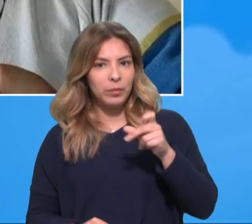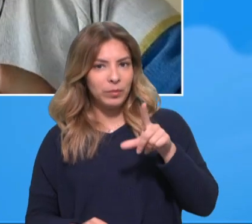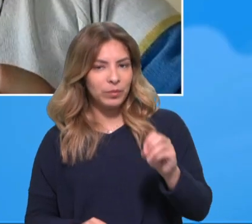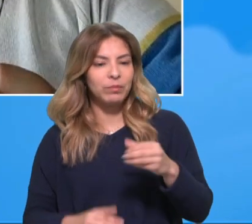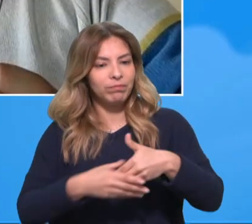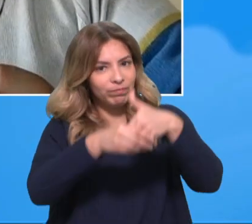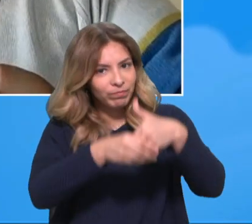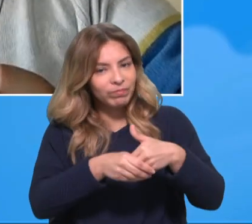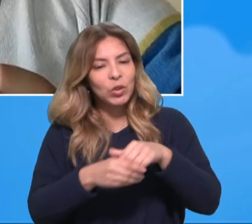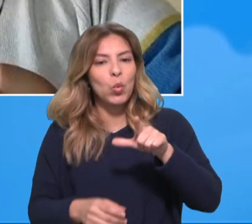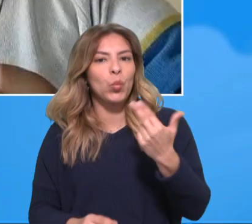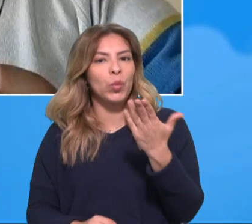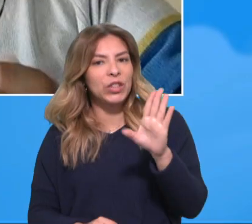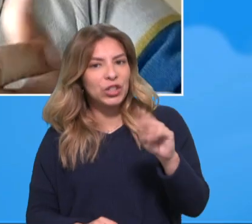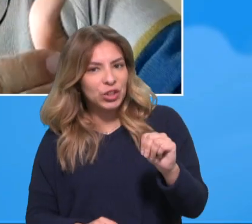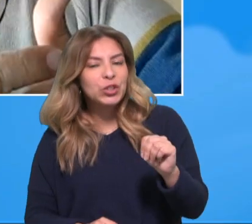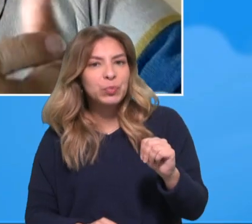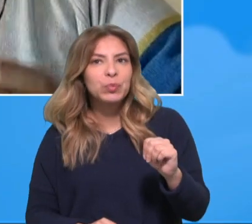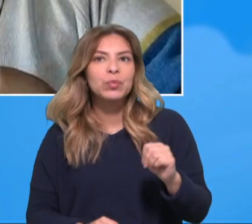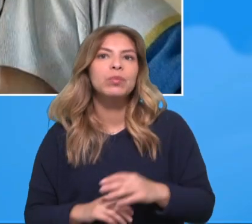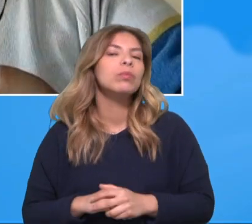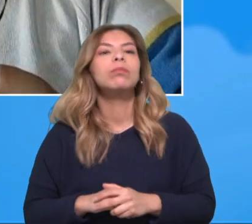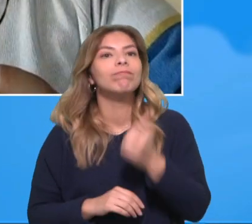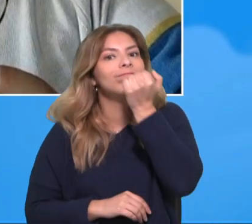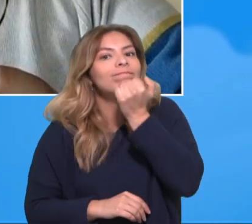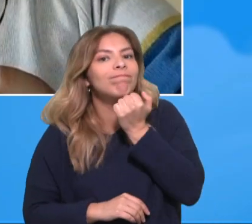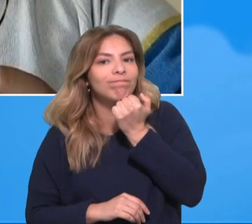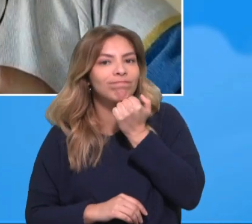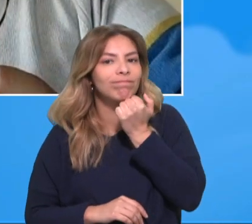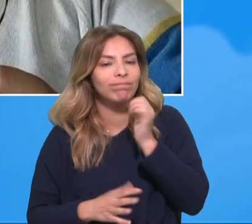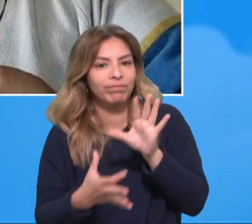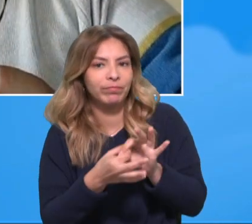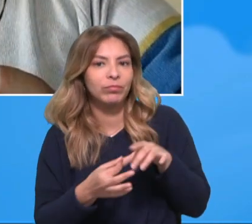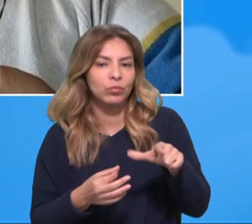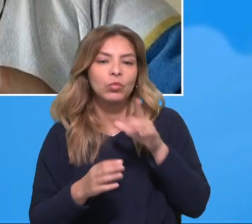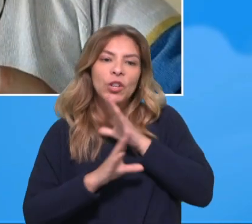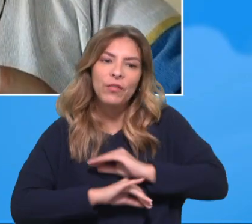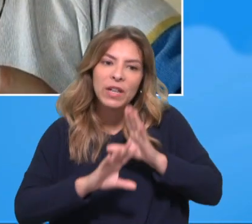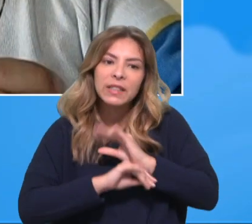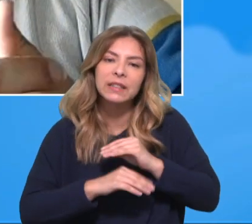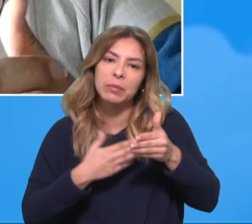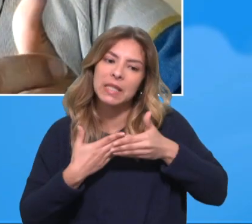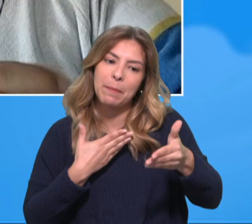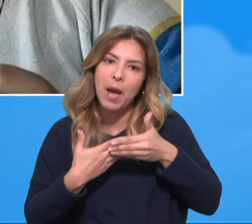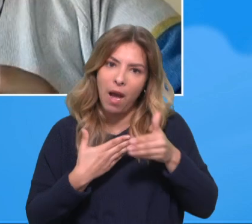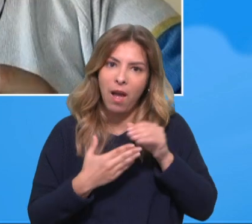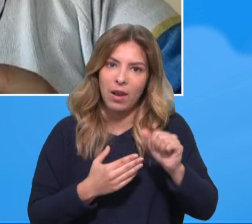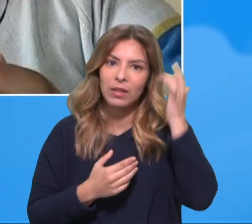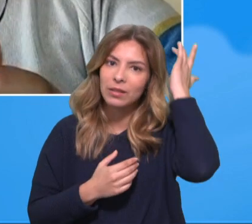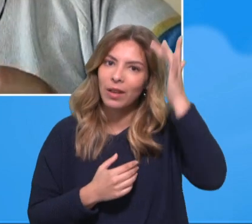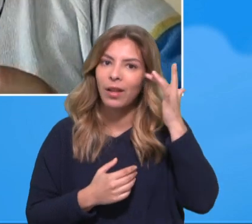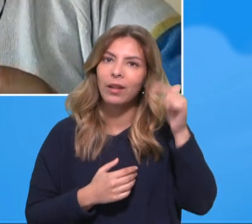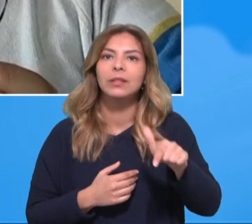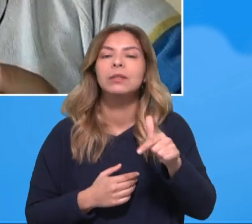Cumprimentar também o Luís. É um privilégio poder estar aqui então a conversar sobre a Semana Santa e divulgar um pouco aquilo que são as